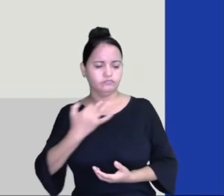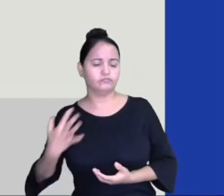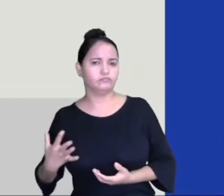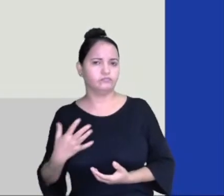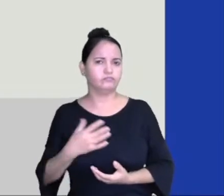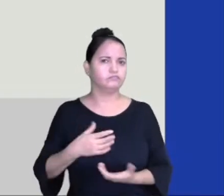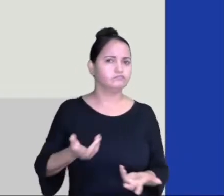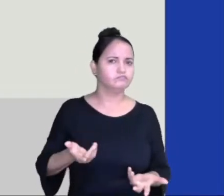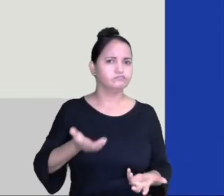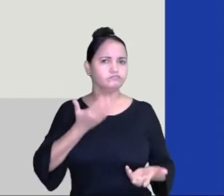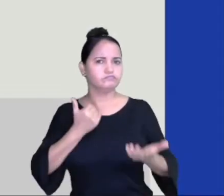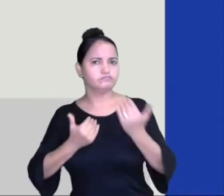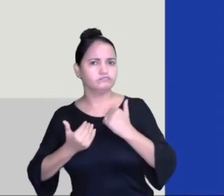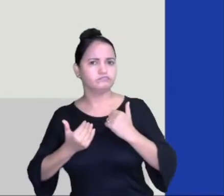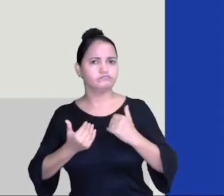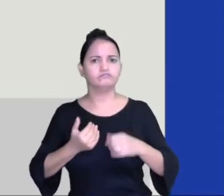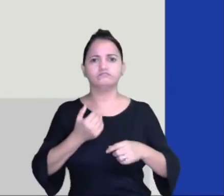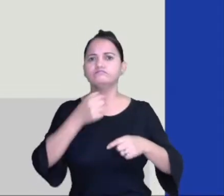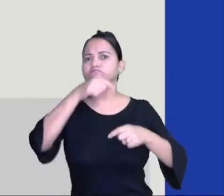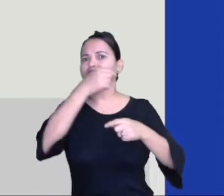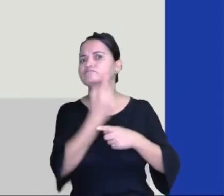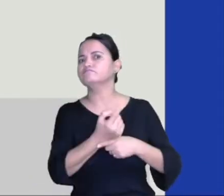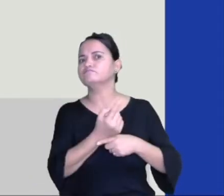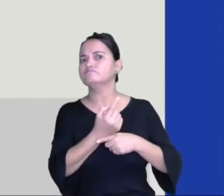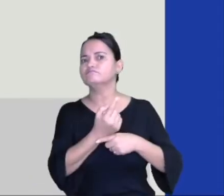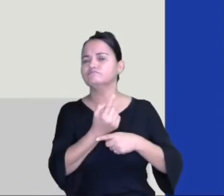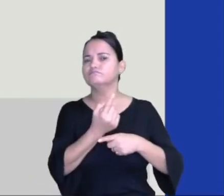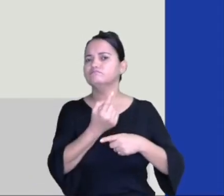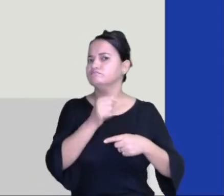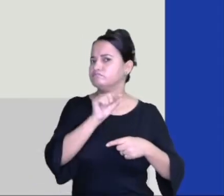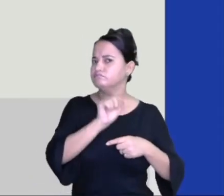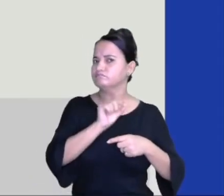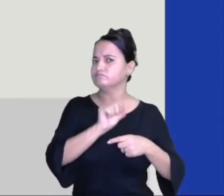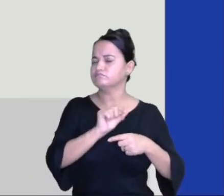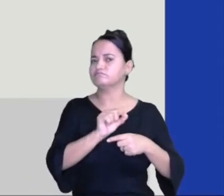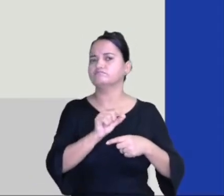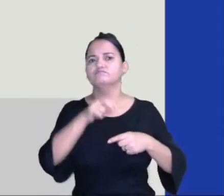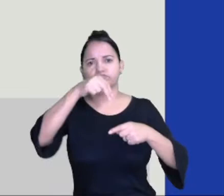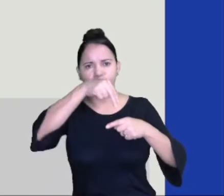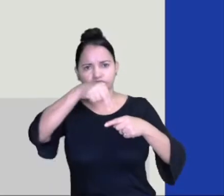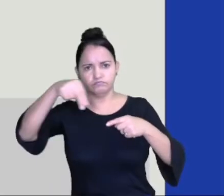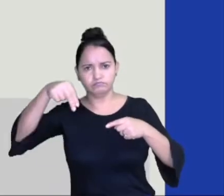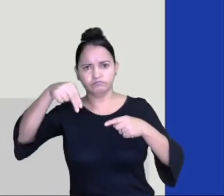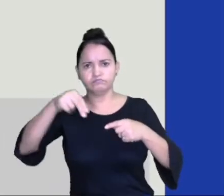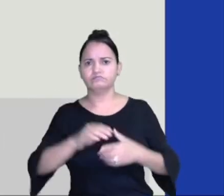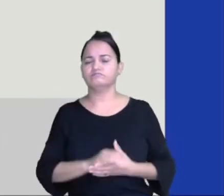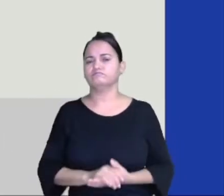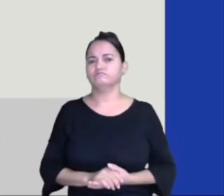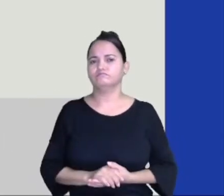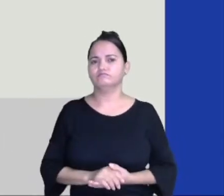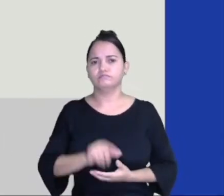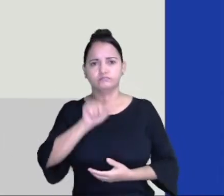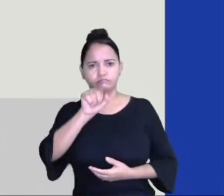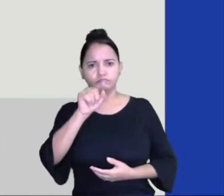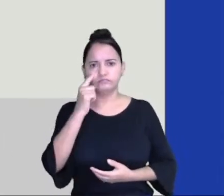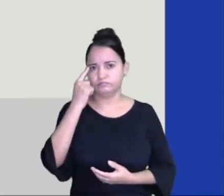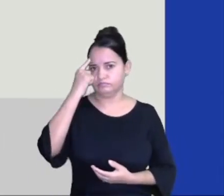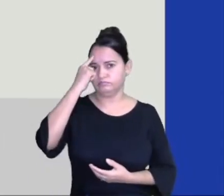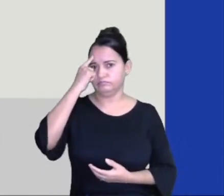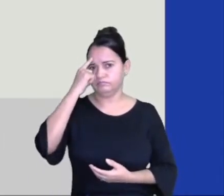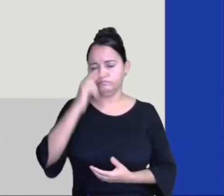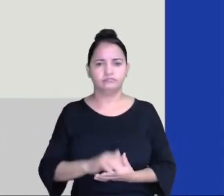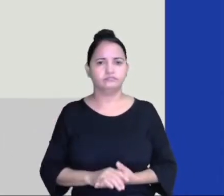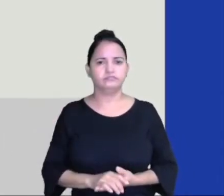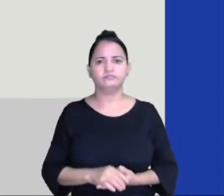ver o meu numerador. Quanto é 1 mais 1? 2. Então, 2 fatias, eu tenho 2/8. Então, você já pensa aí, 3